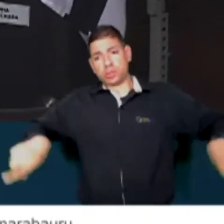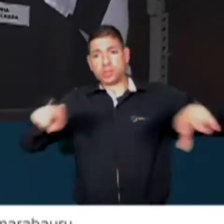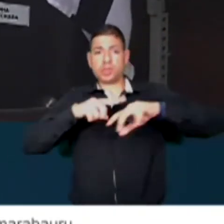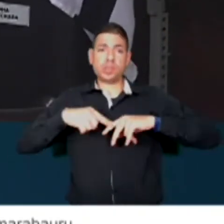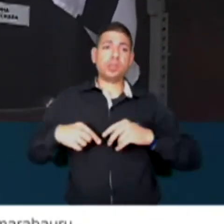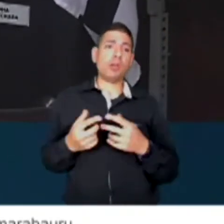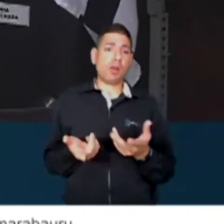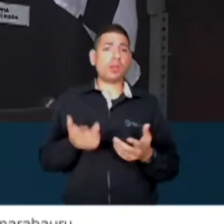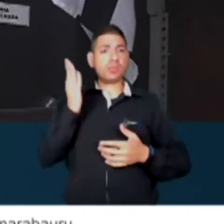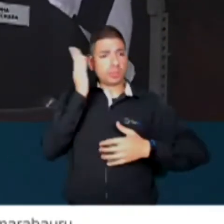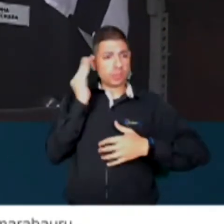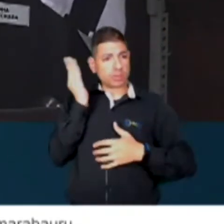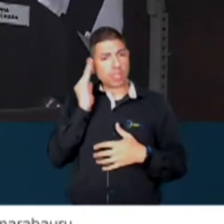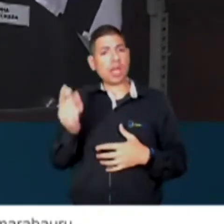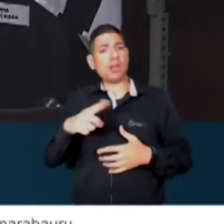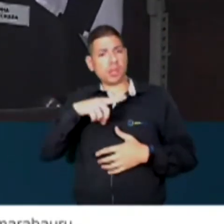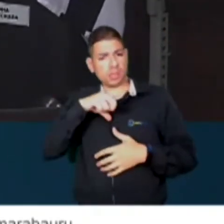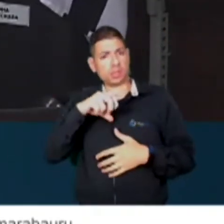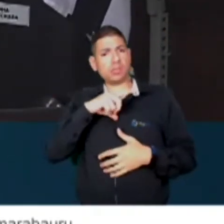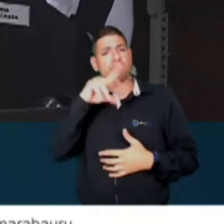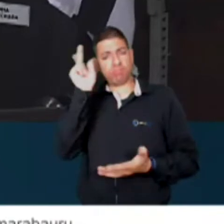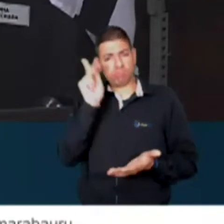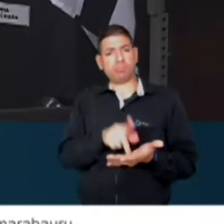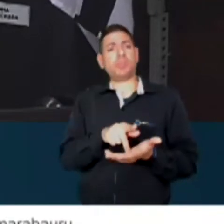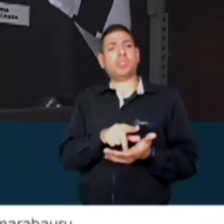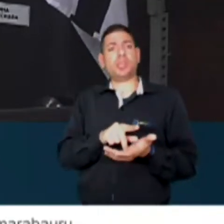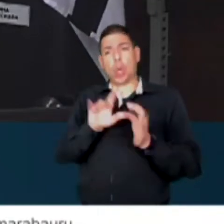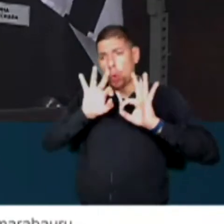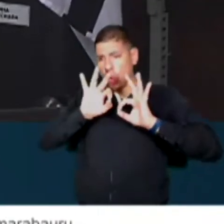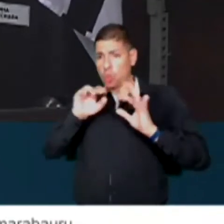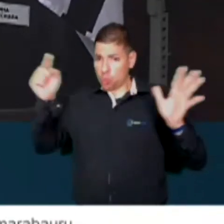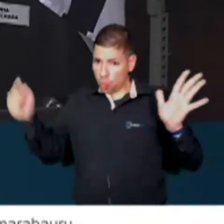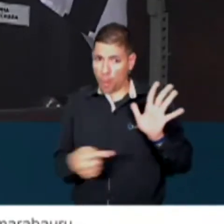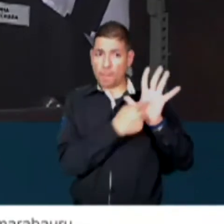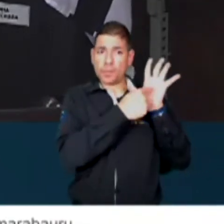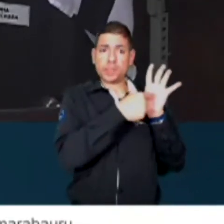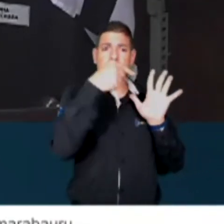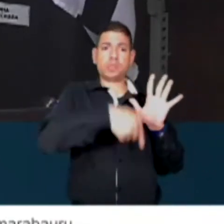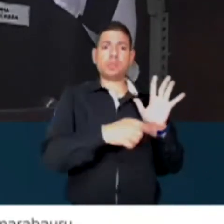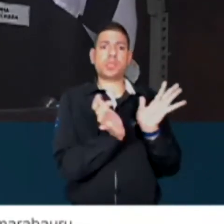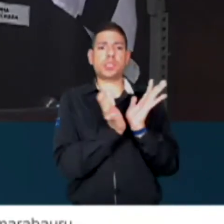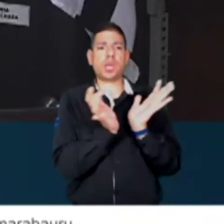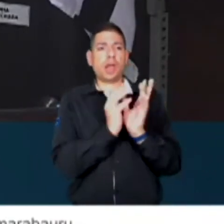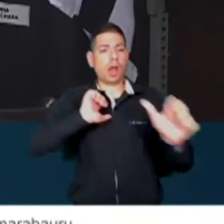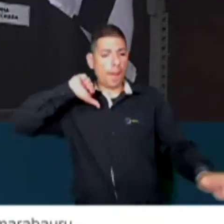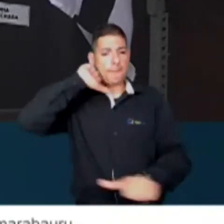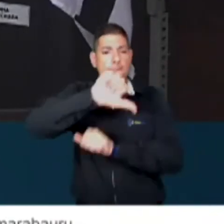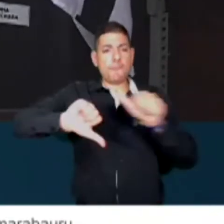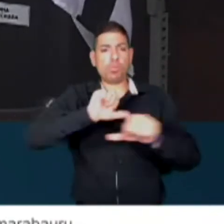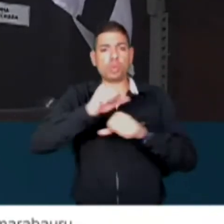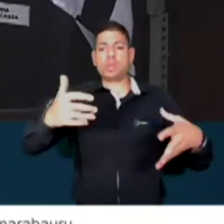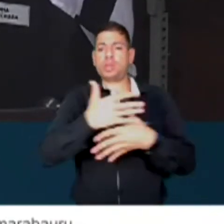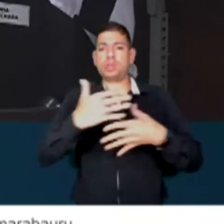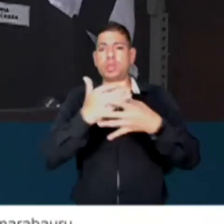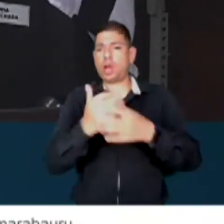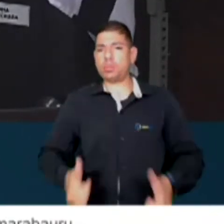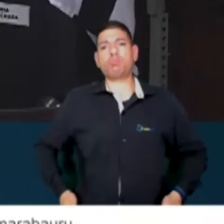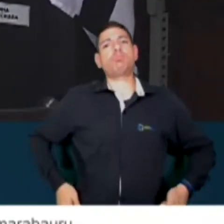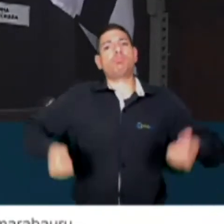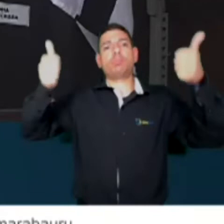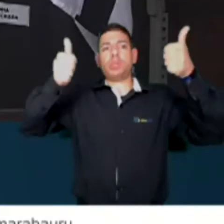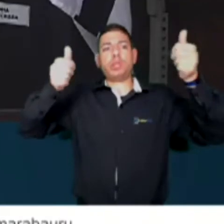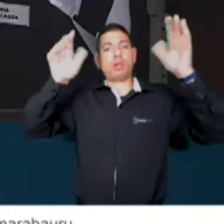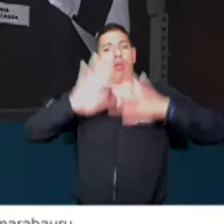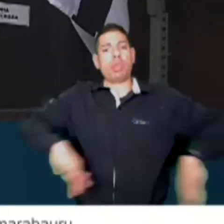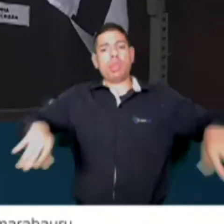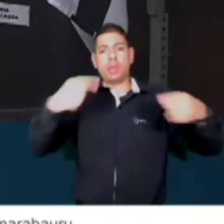eu tenho certeza que o objetivo dessa casa é transformar a nossa cidade na melhor cidade do interior do estado, na